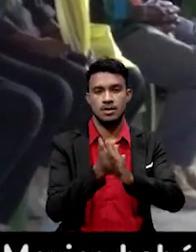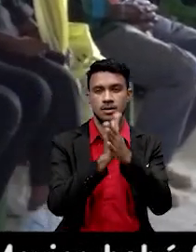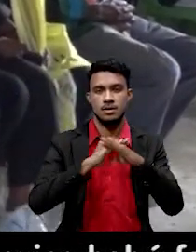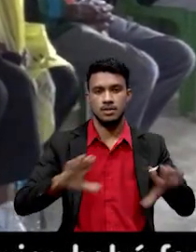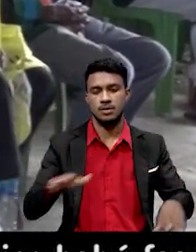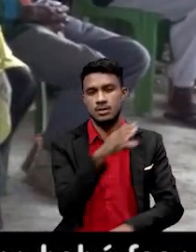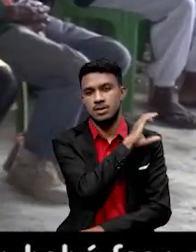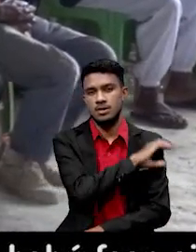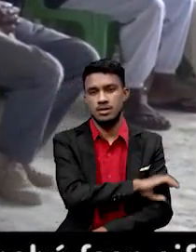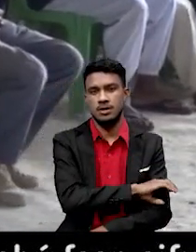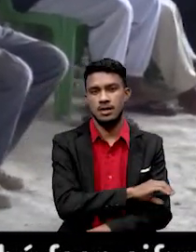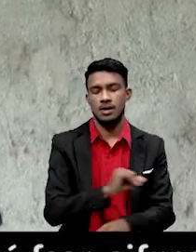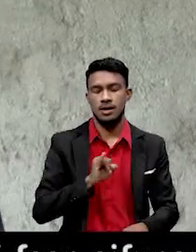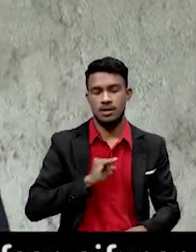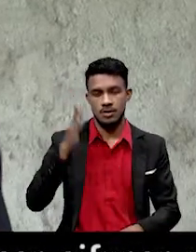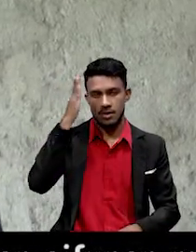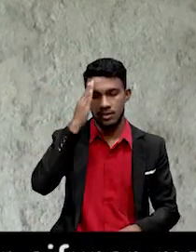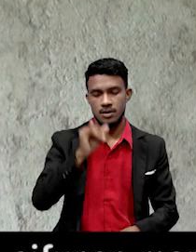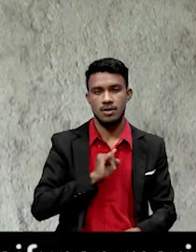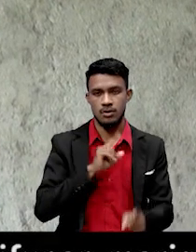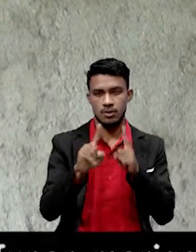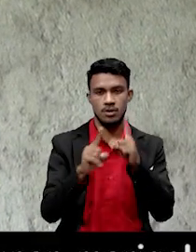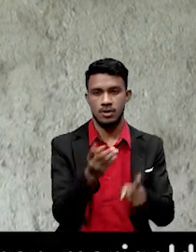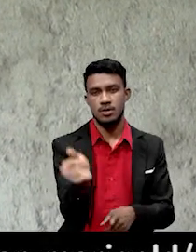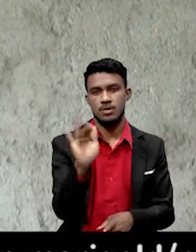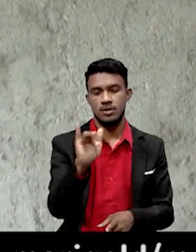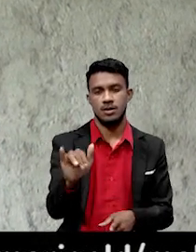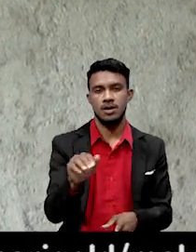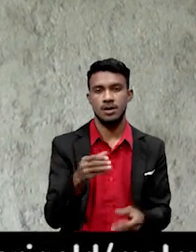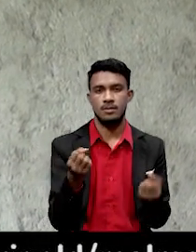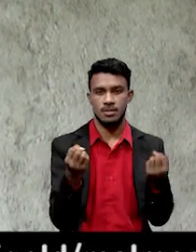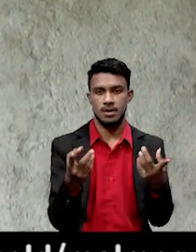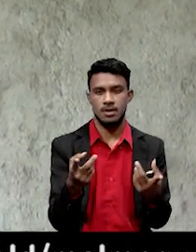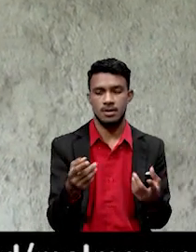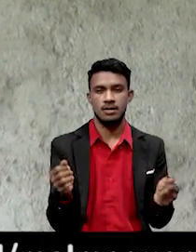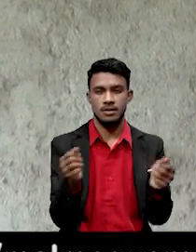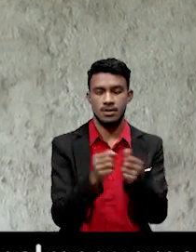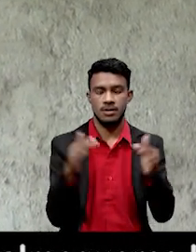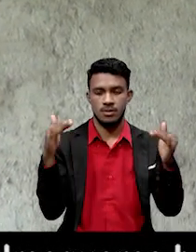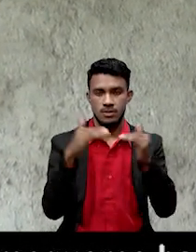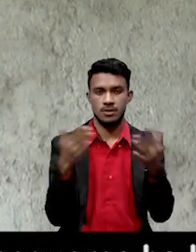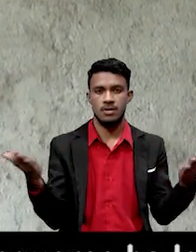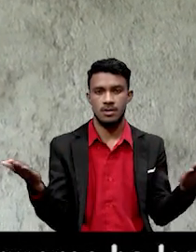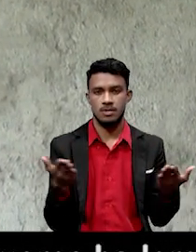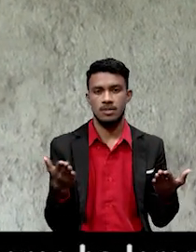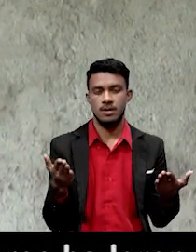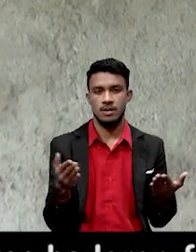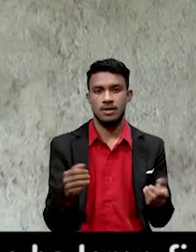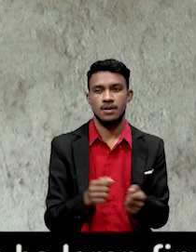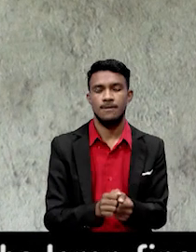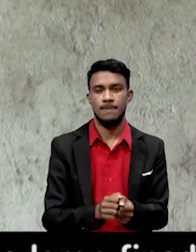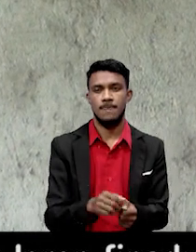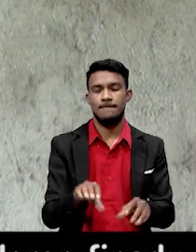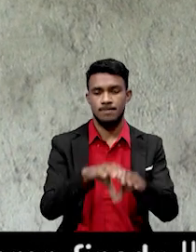segurança no Eleu, né? A Hanoi, a Ucalia, a Itabotira da Albara, tanto o encontro no Beque nível. Conselho de